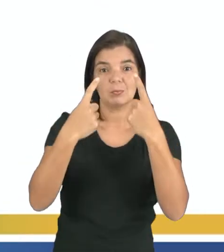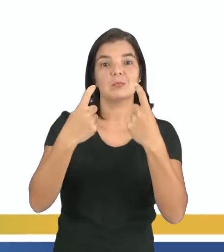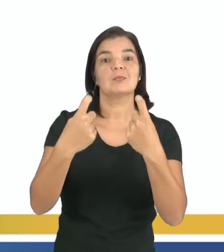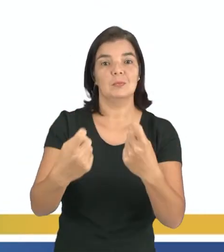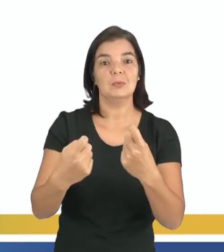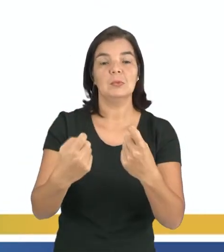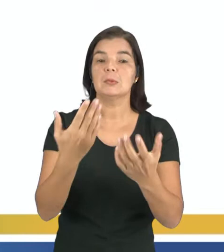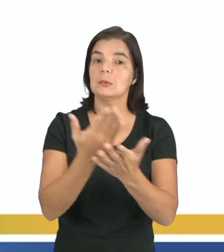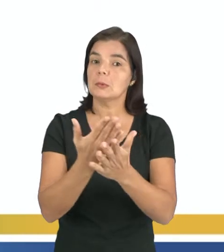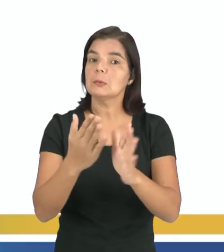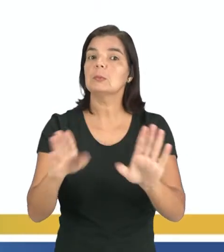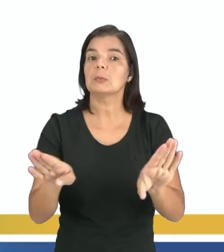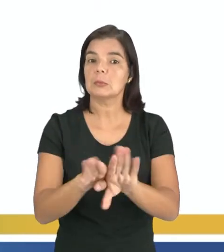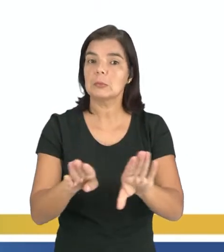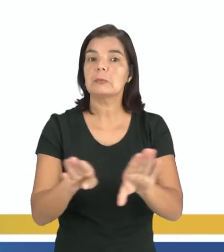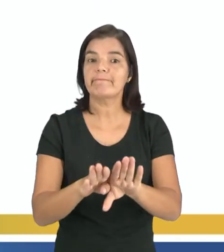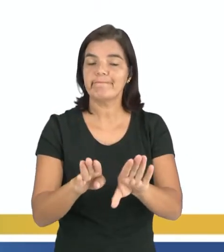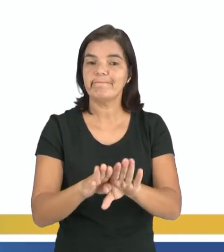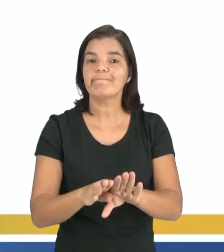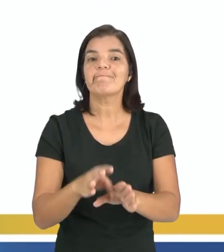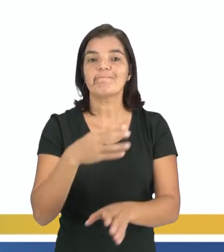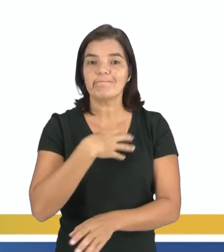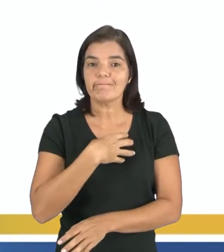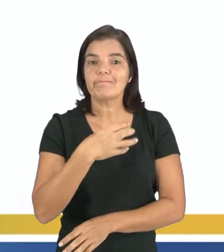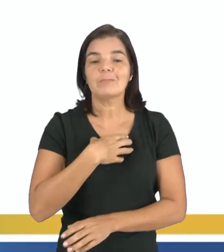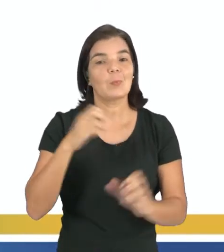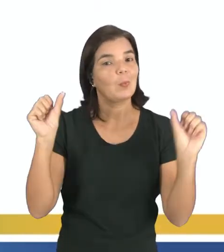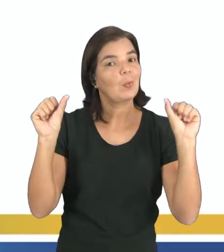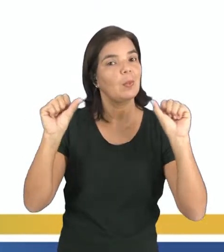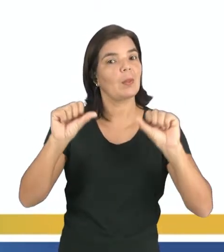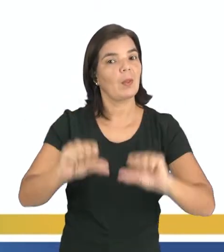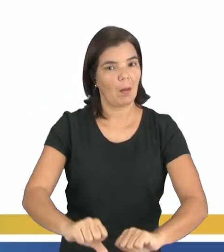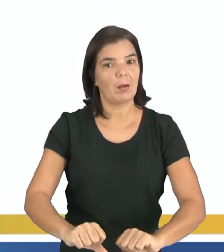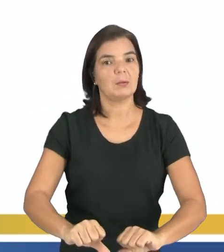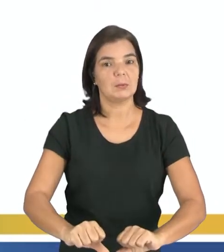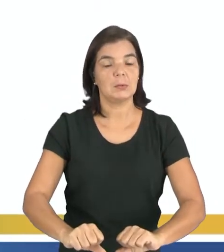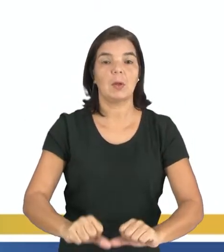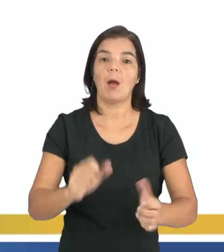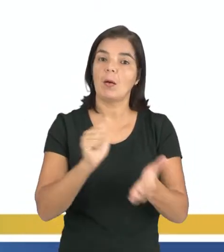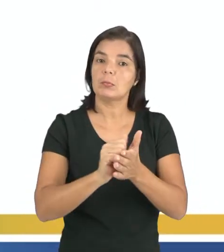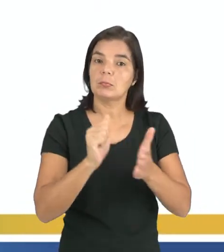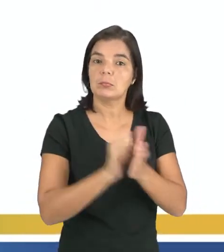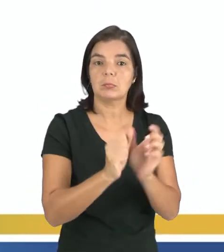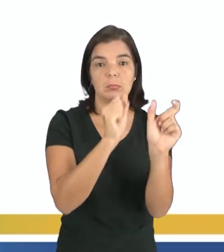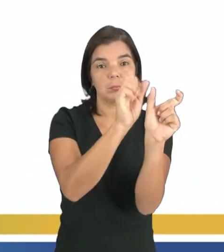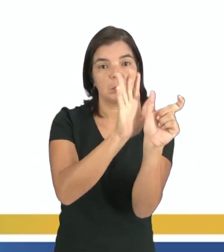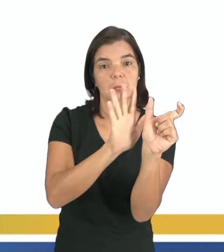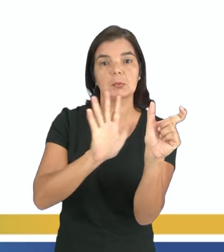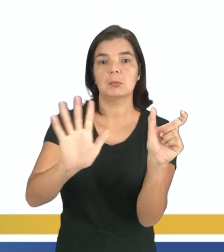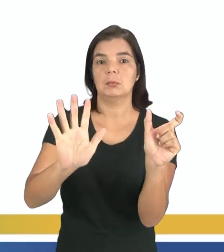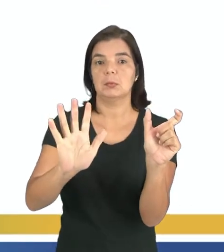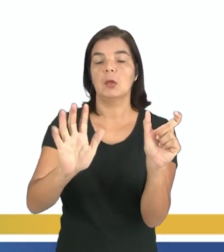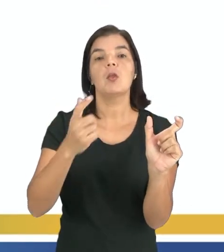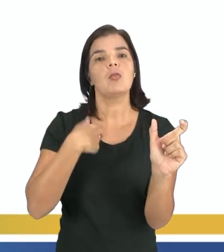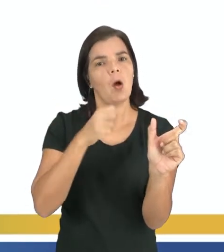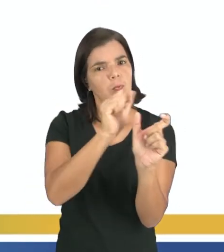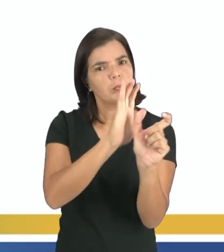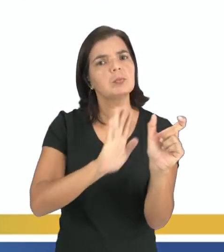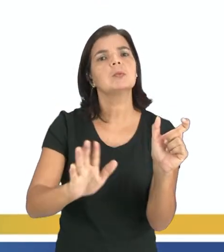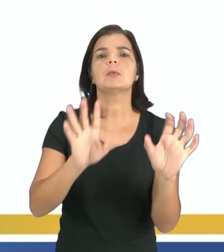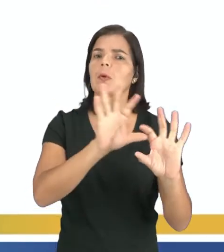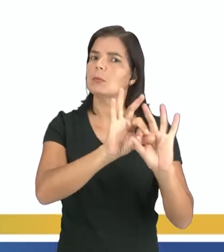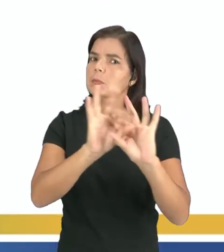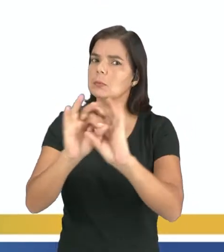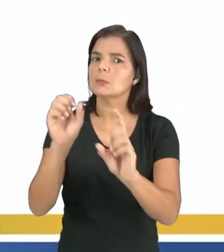né? Acabou produzindo uma ação ali bastante negativa em relação à produção da charge. Então, a charge ela tem um